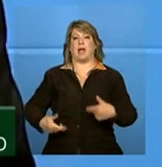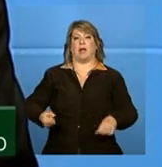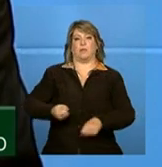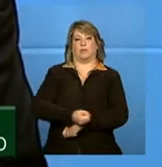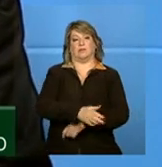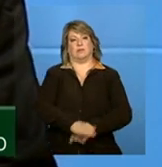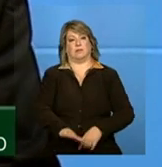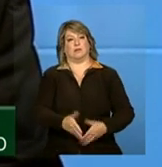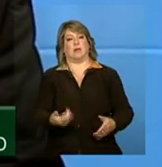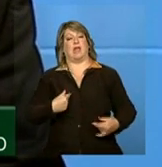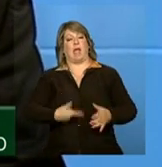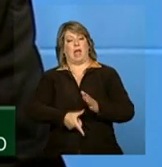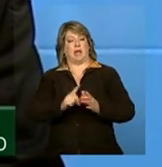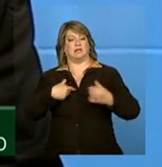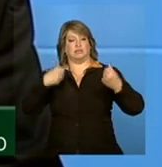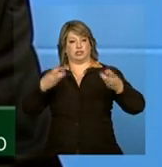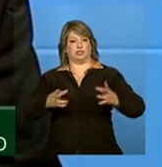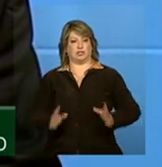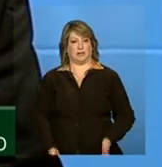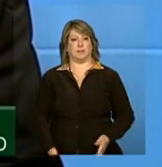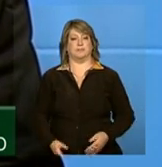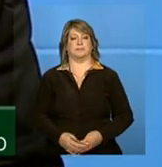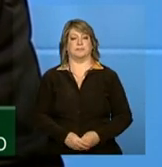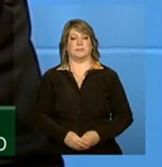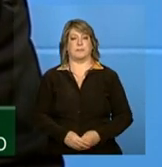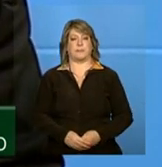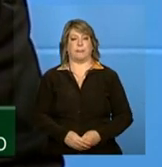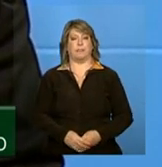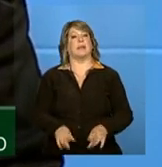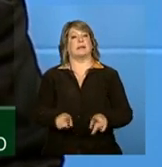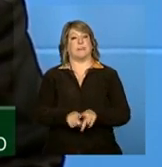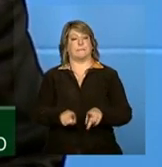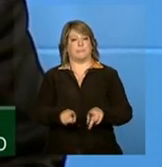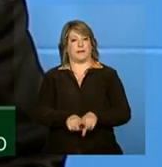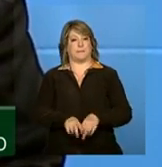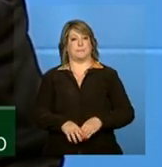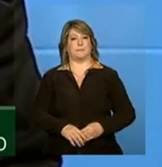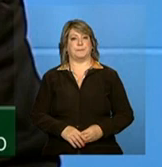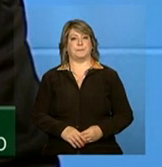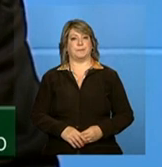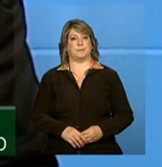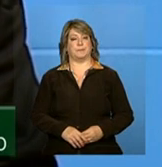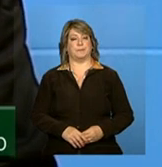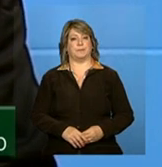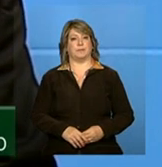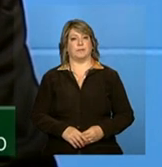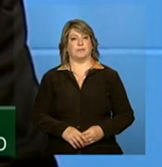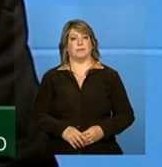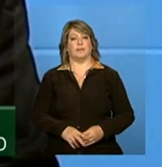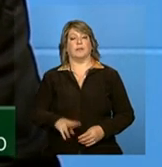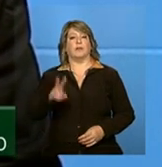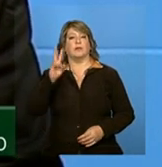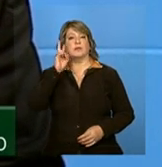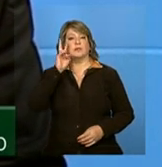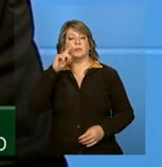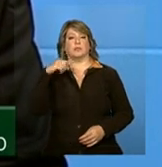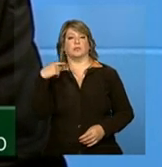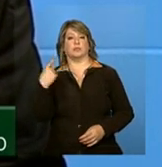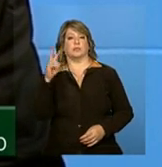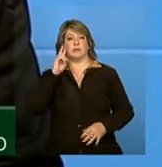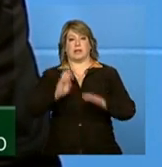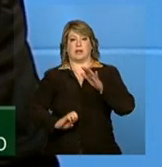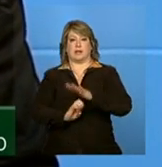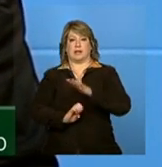que eu mencionei anteriormente. Também, a contribuição consistente dos empregadores